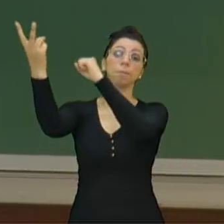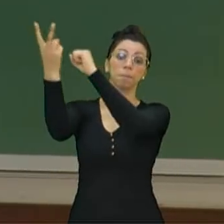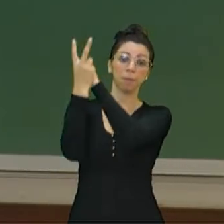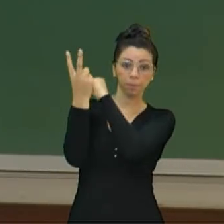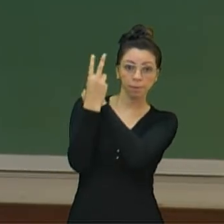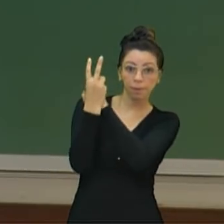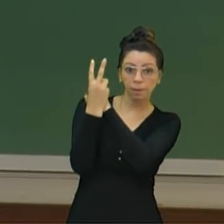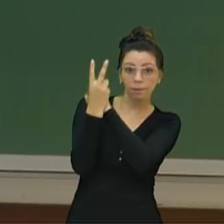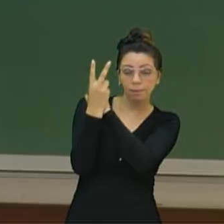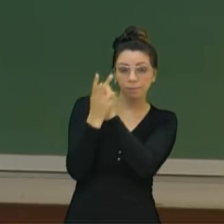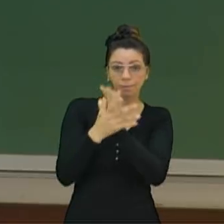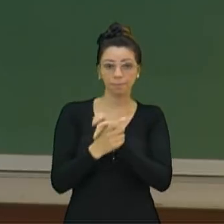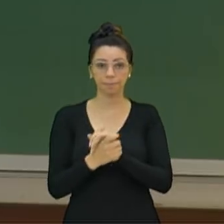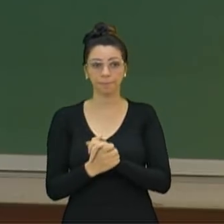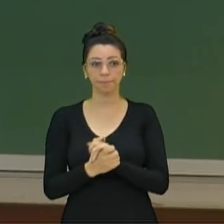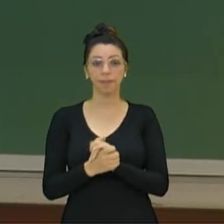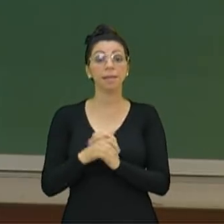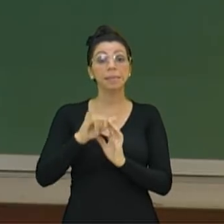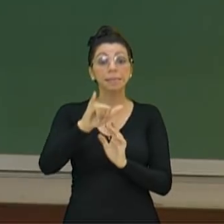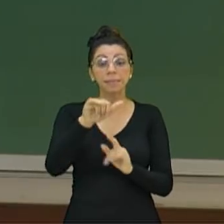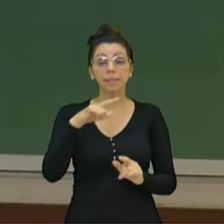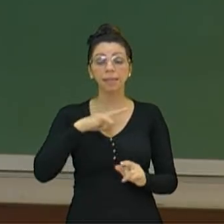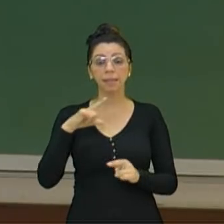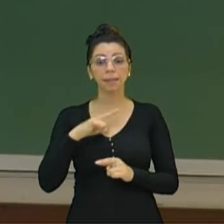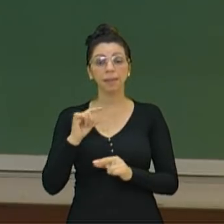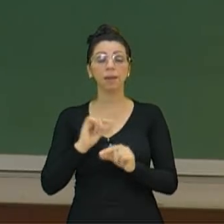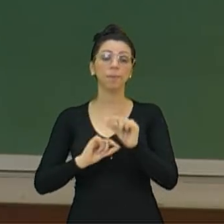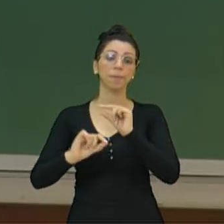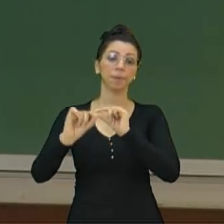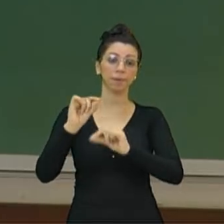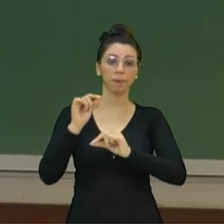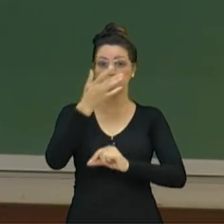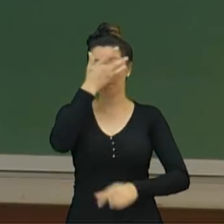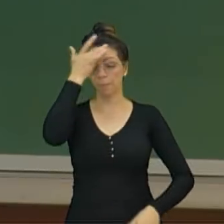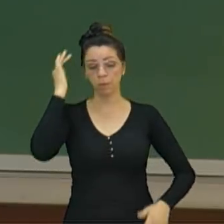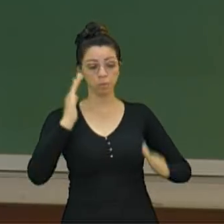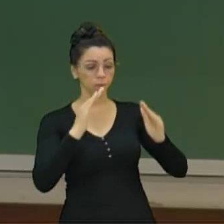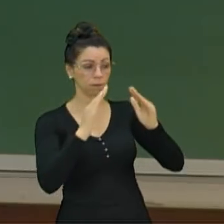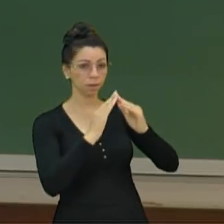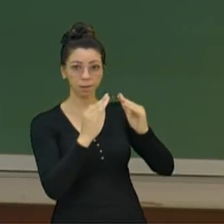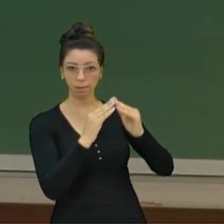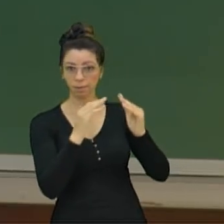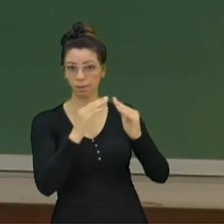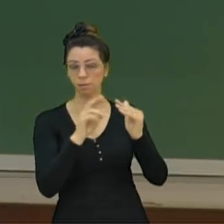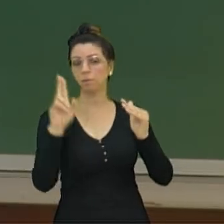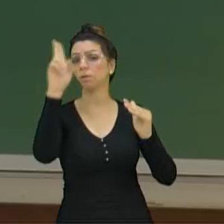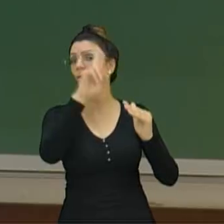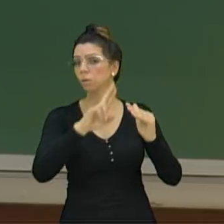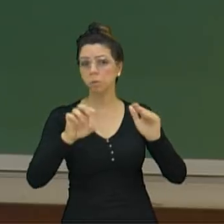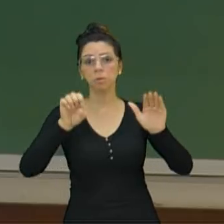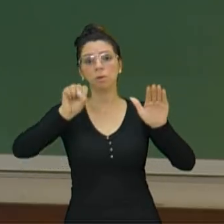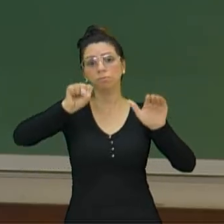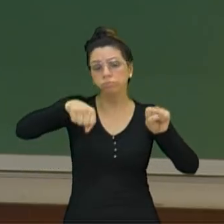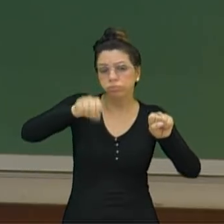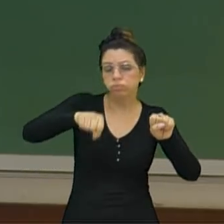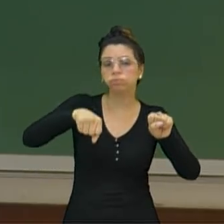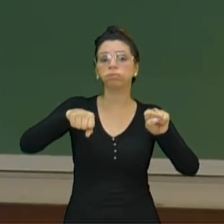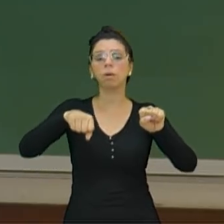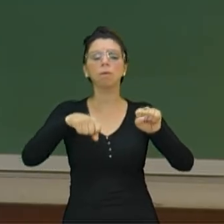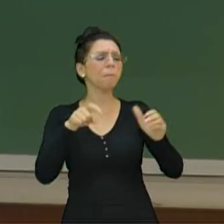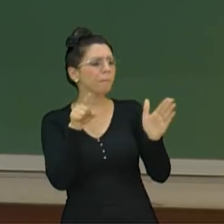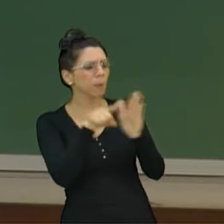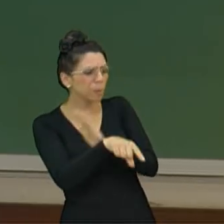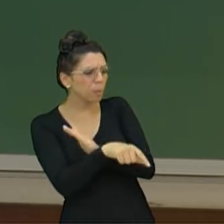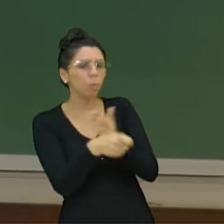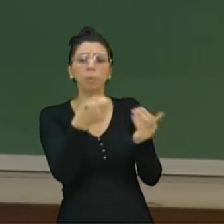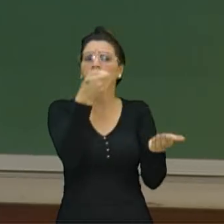você acertou o exercício. Se você tem alguém em casa que anda de moto, utiliza a moto, pergunte e cobre dessa pessoa